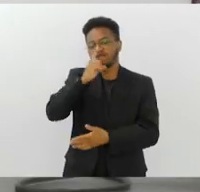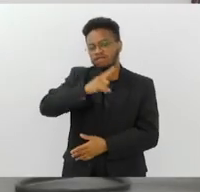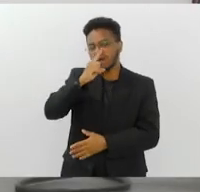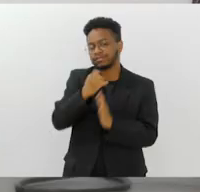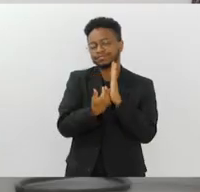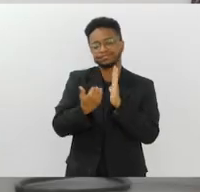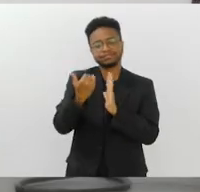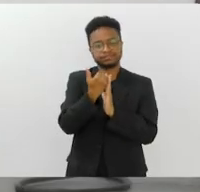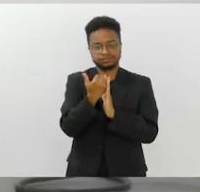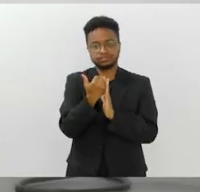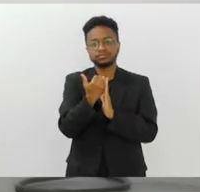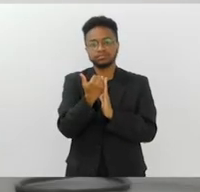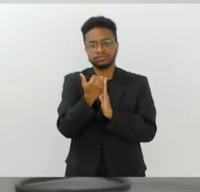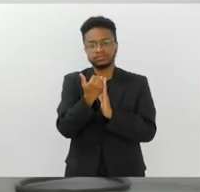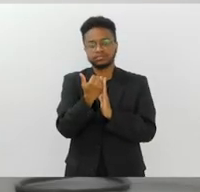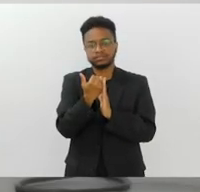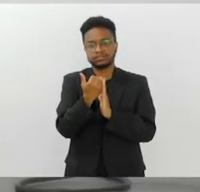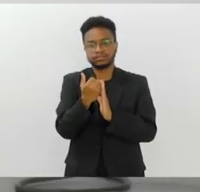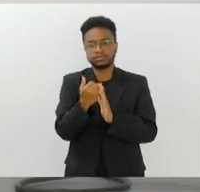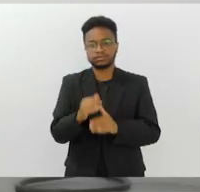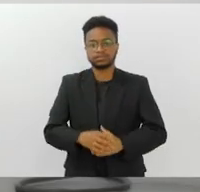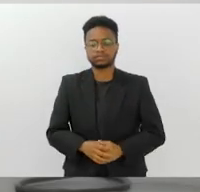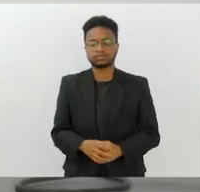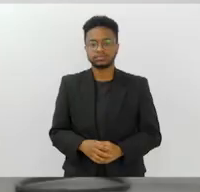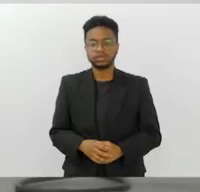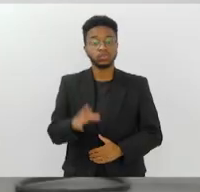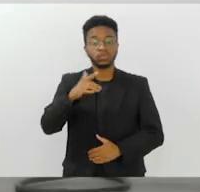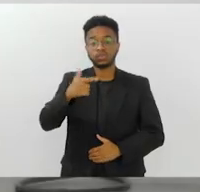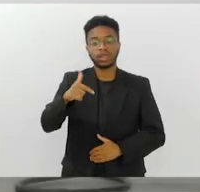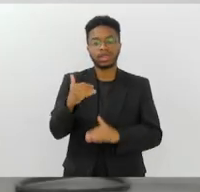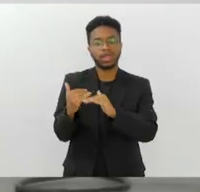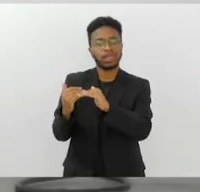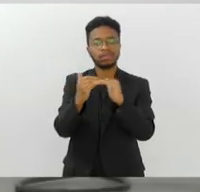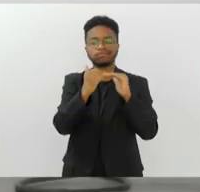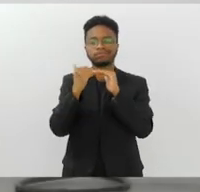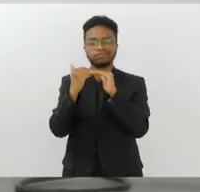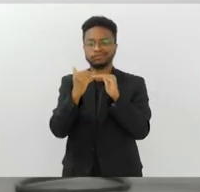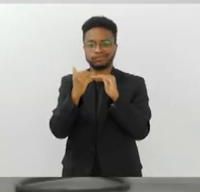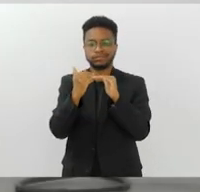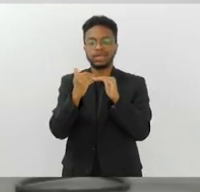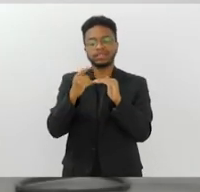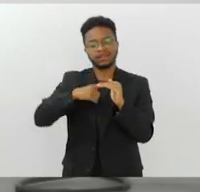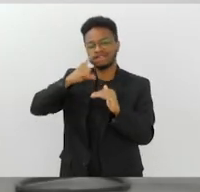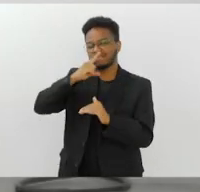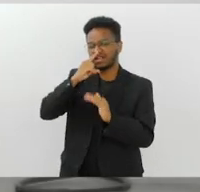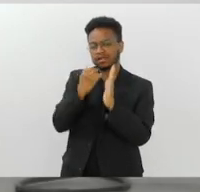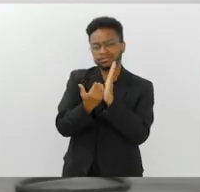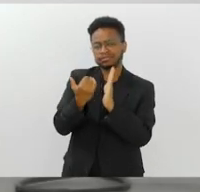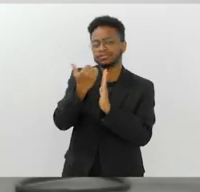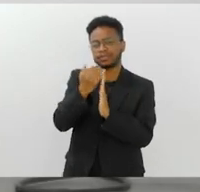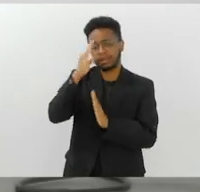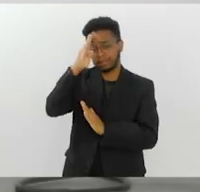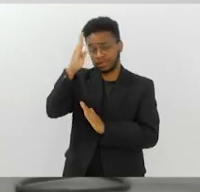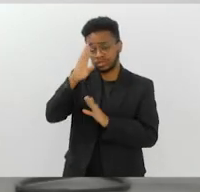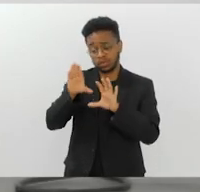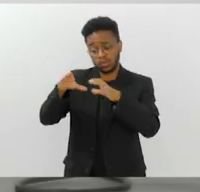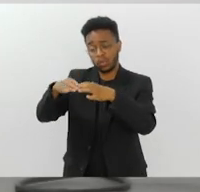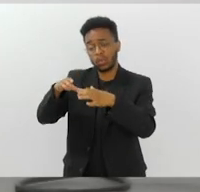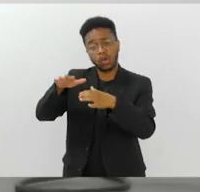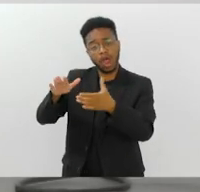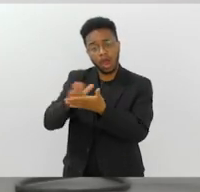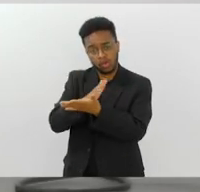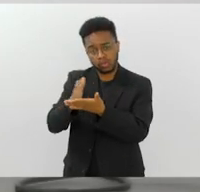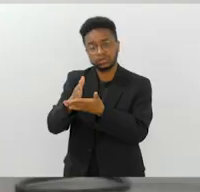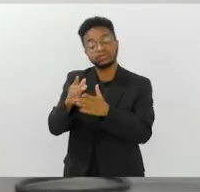distorção não não equitativamente para todas distorção maior para determinada e